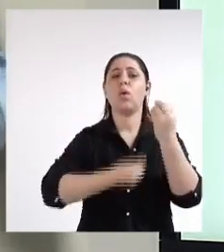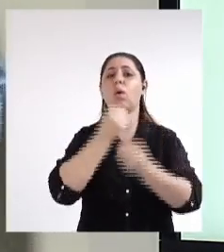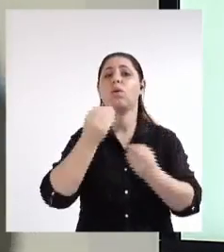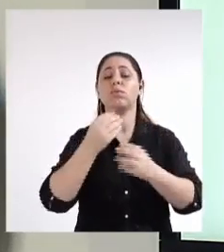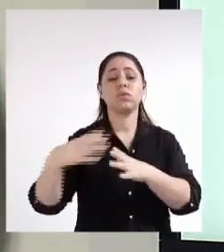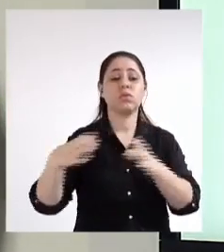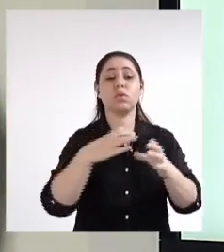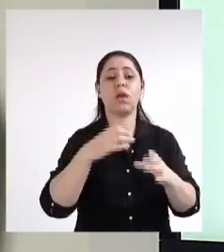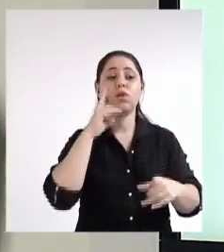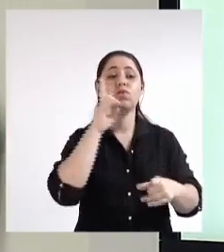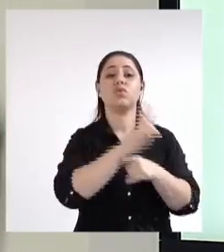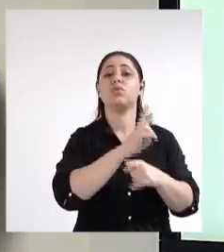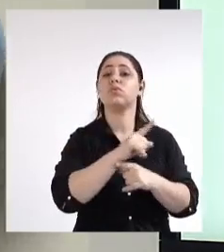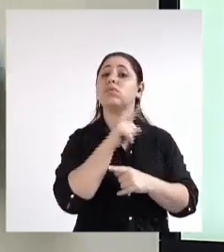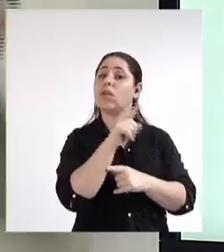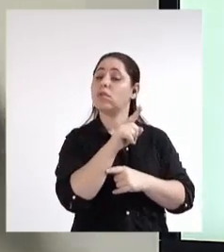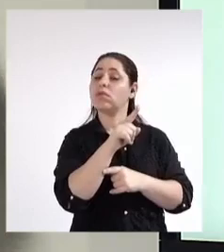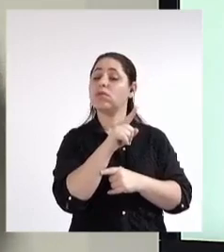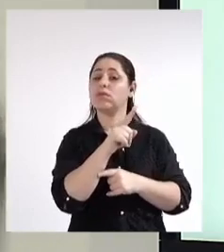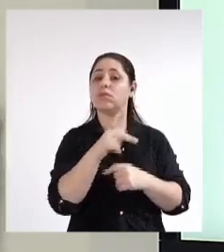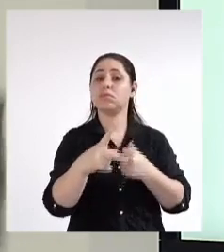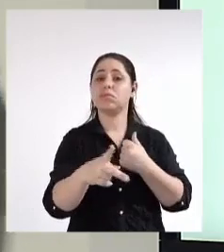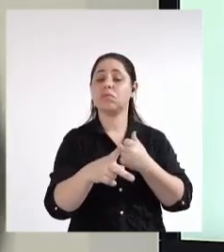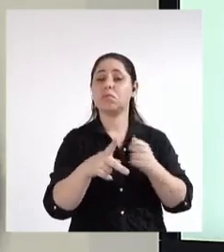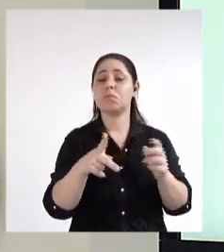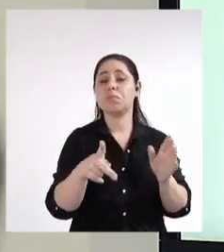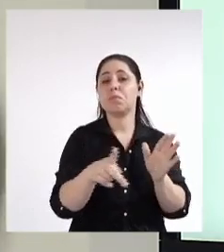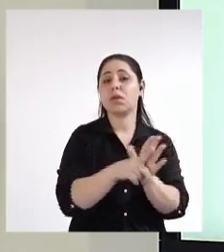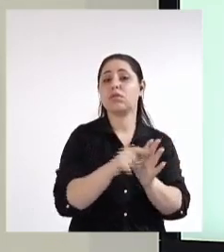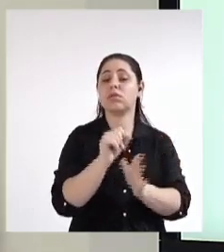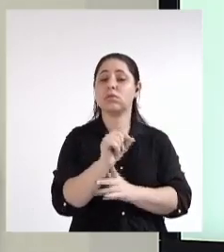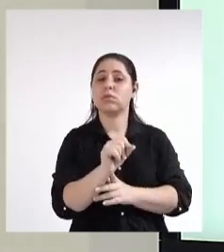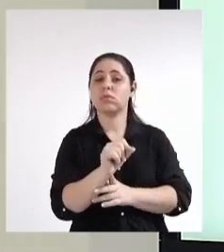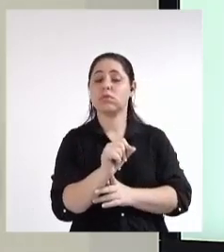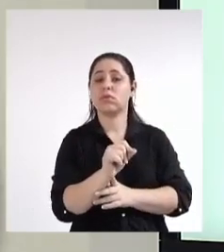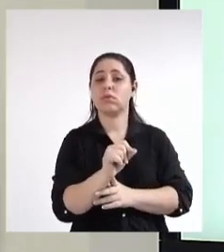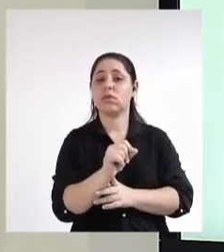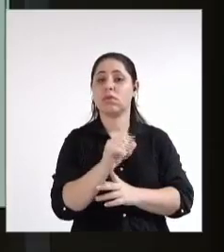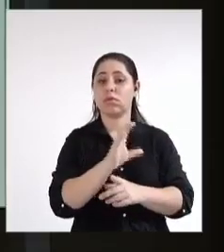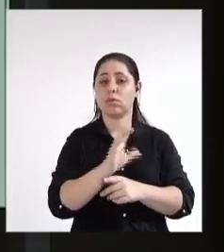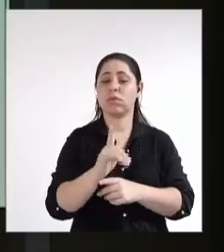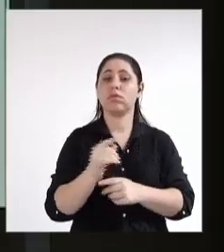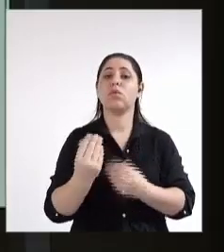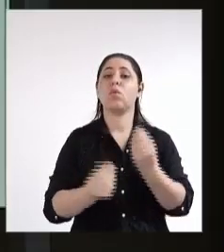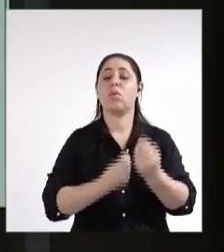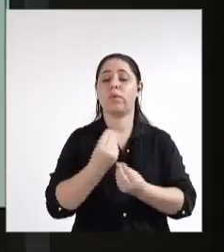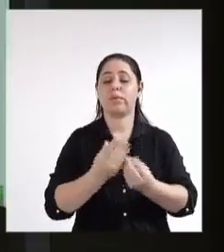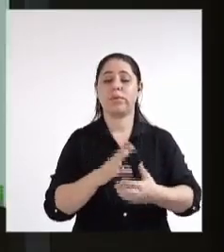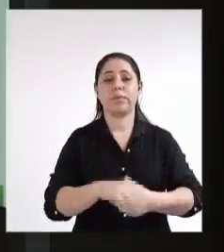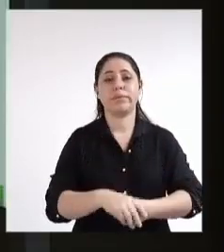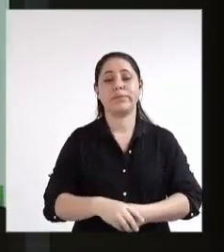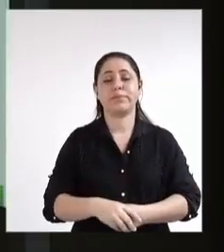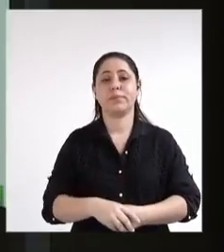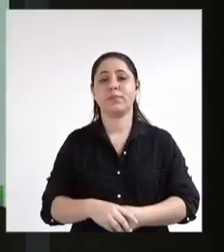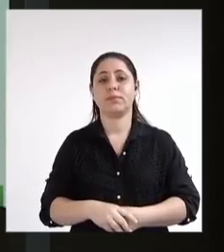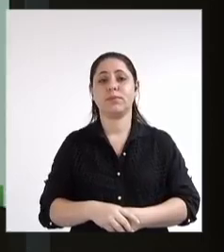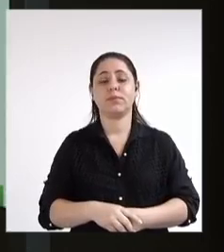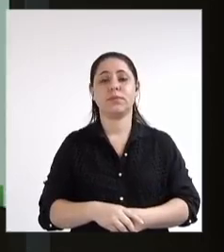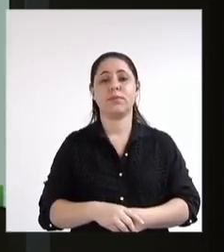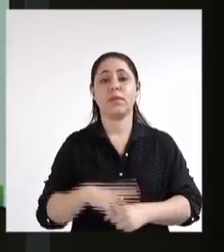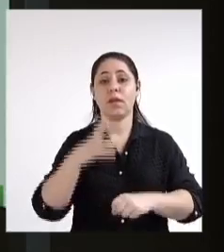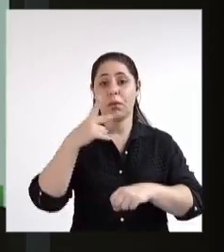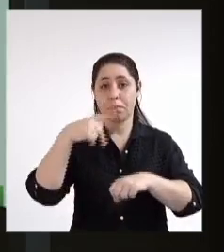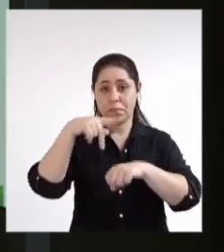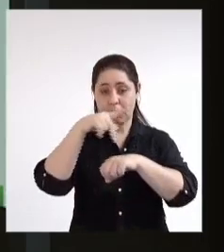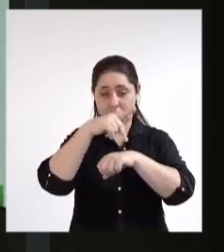a área de do tanto daqui quanto do parque do prosa netão prato cheio para discutir que também partia do